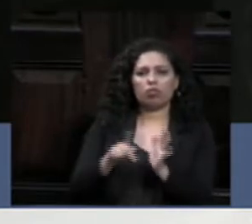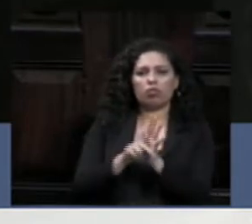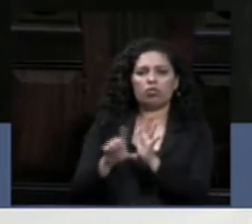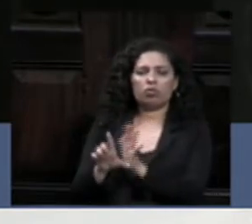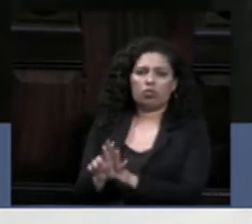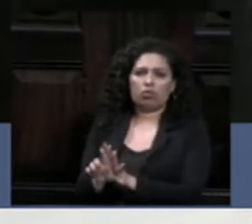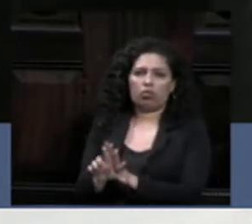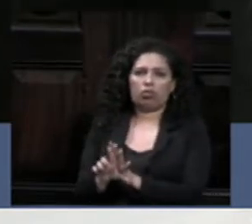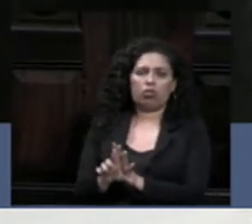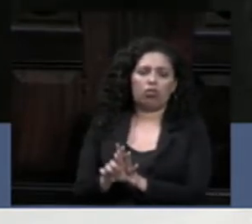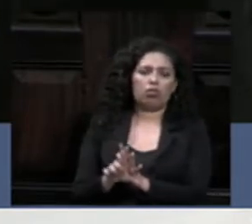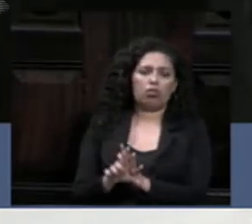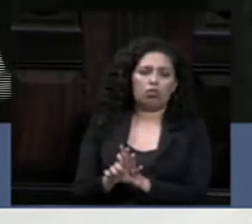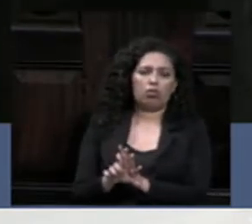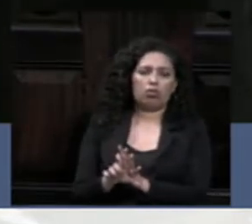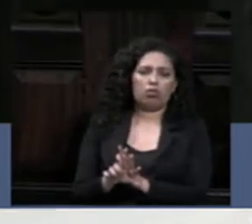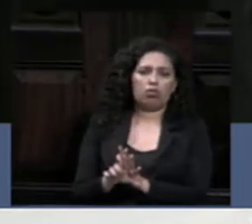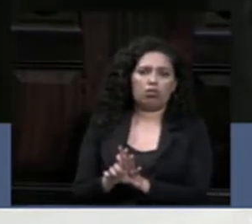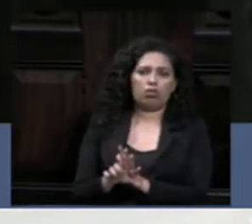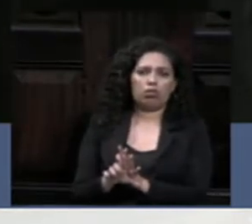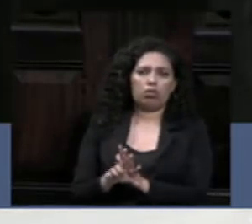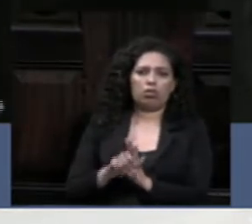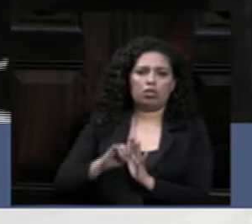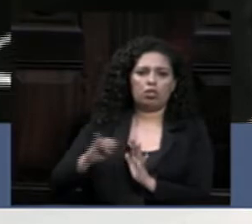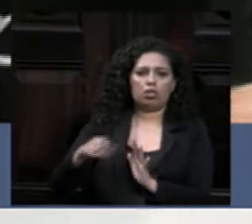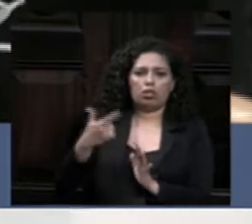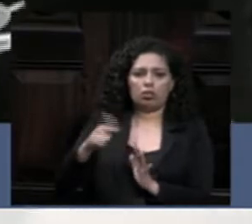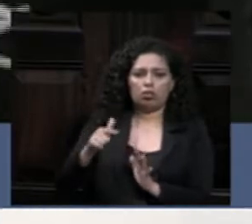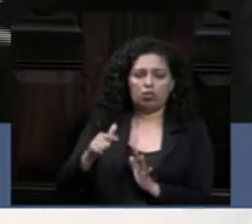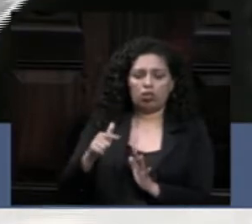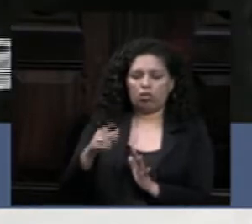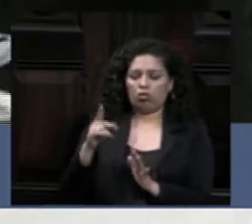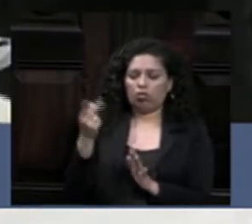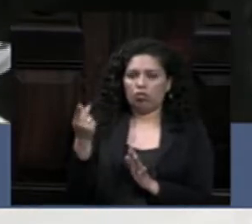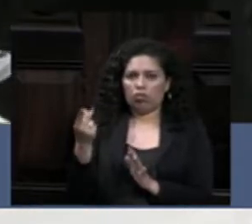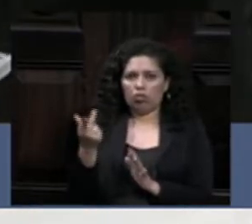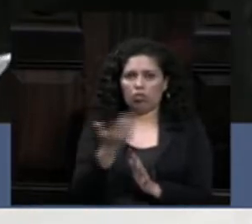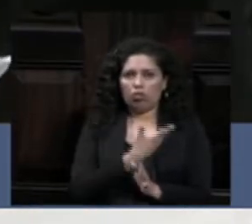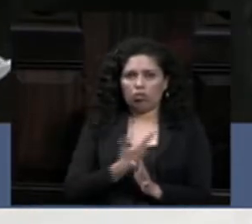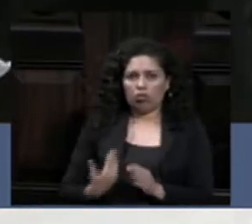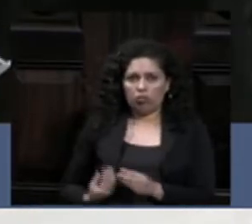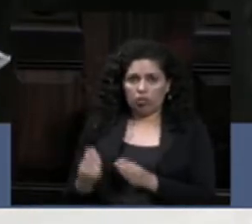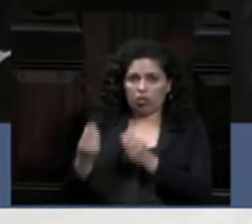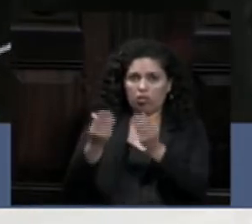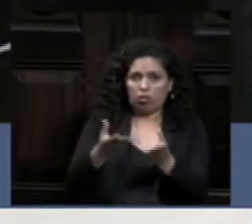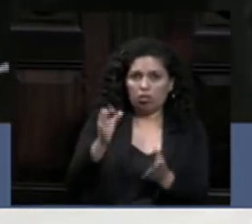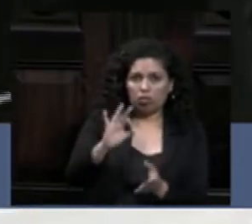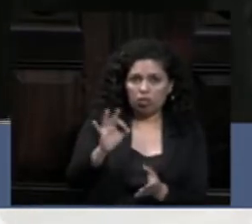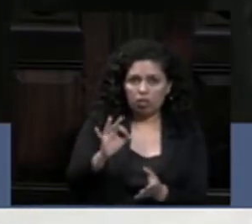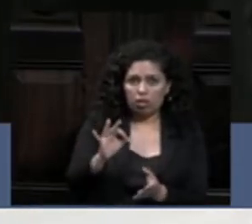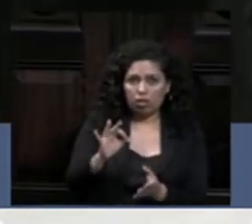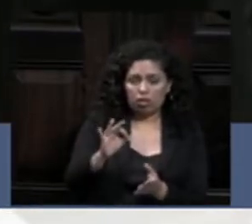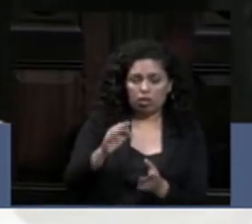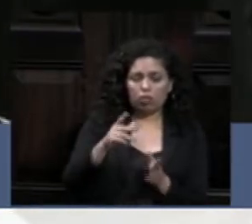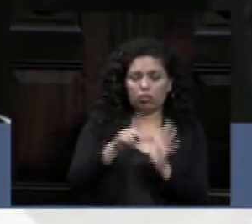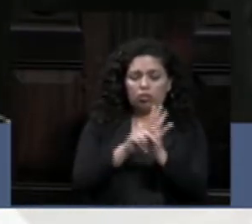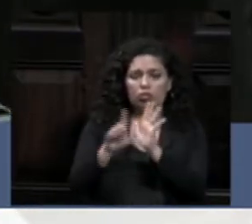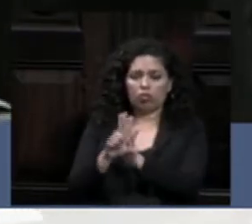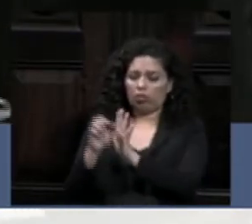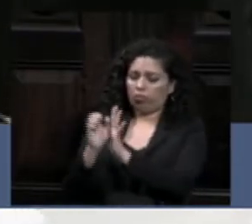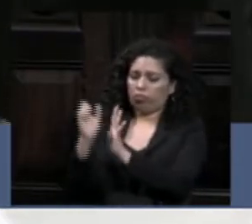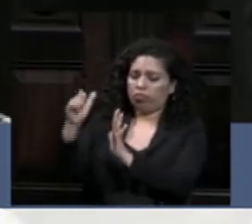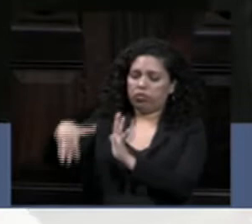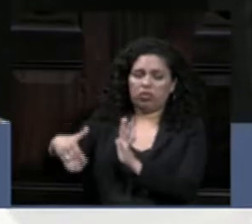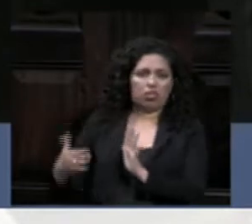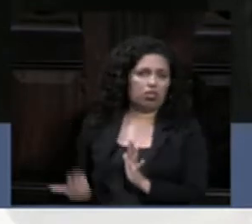sem recurso, não avança. Se o governo do Estado implantou neste ano,